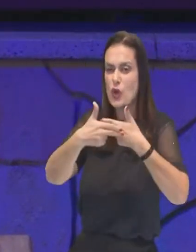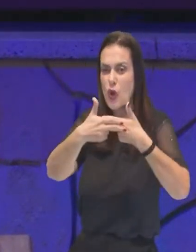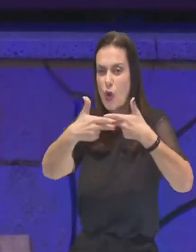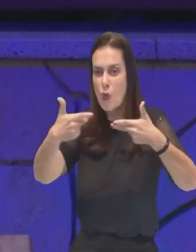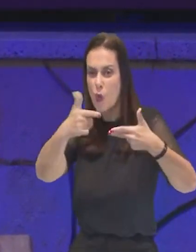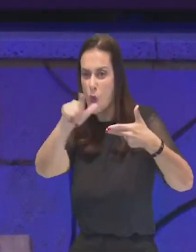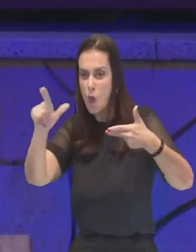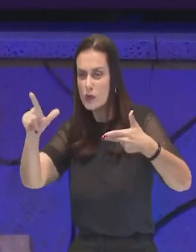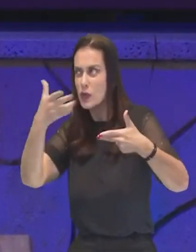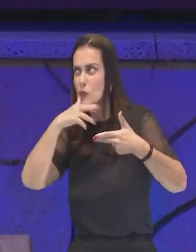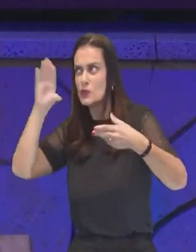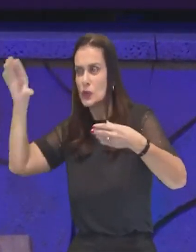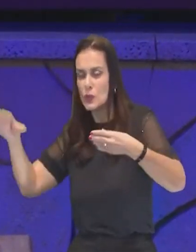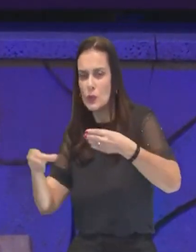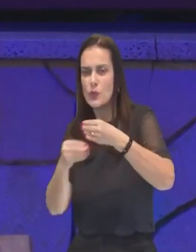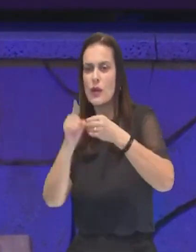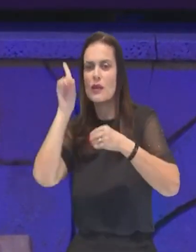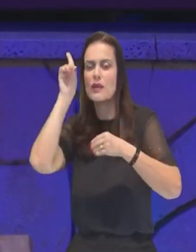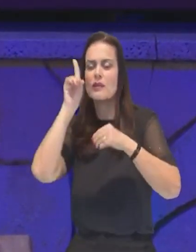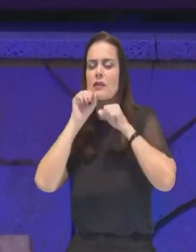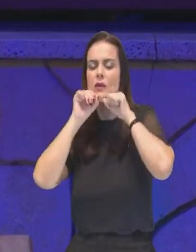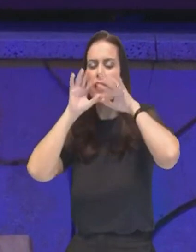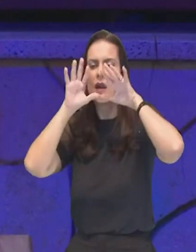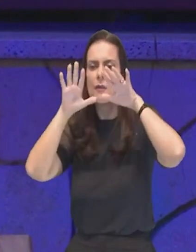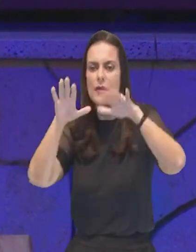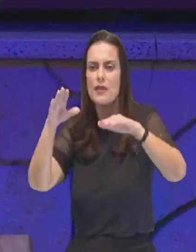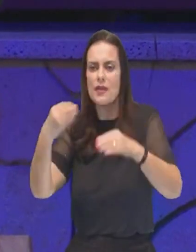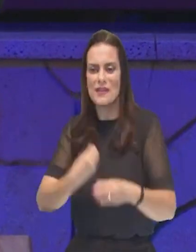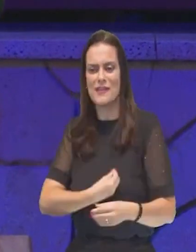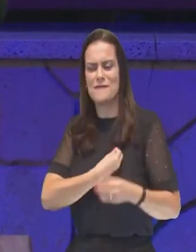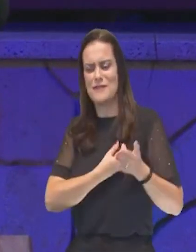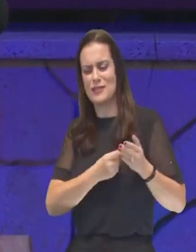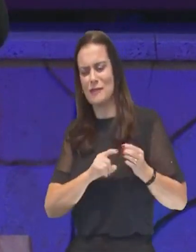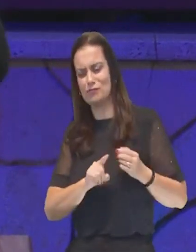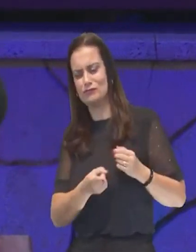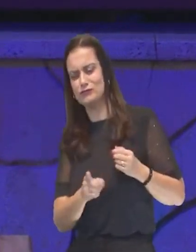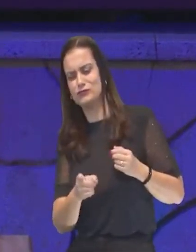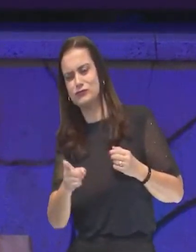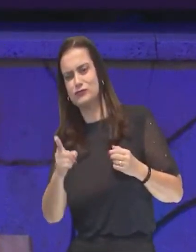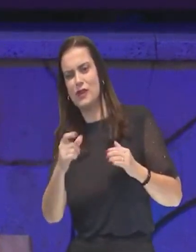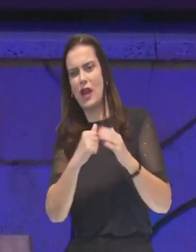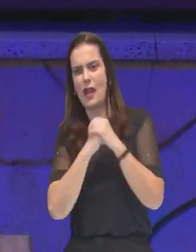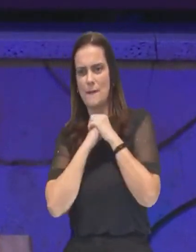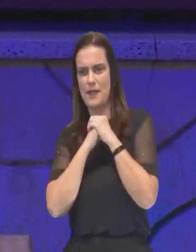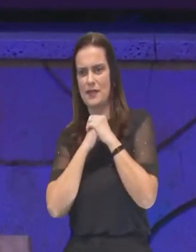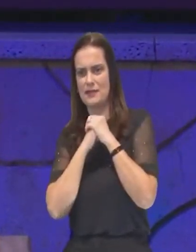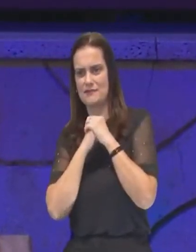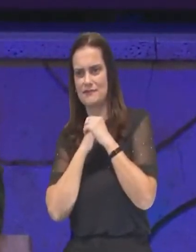acrescentadas. Que o Senhor nos abençoe e nos dê vida longa. Amém.